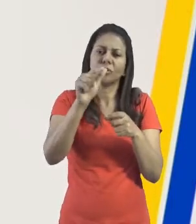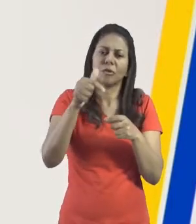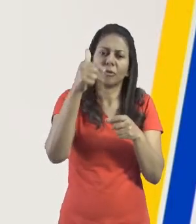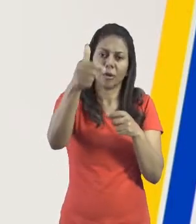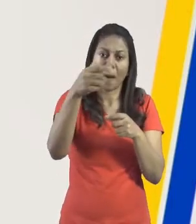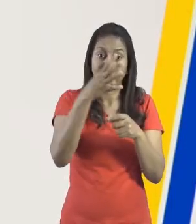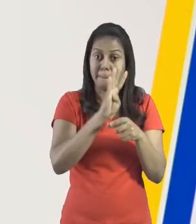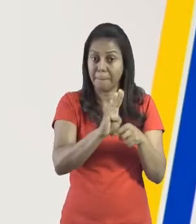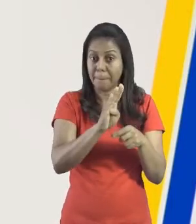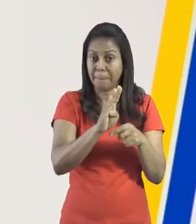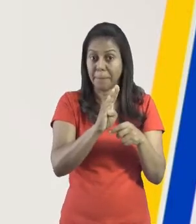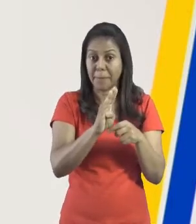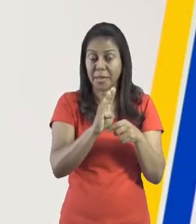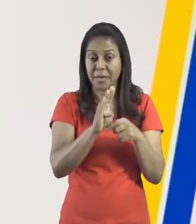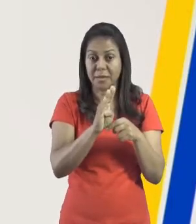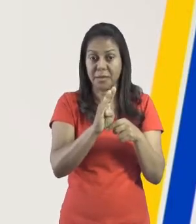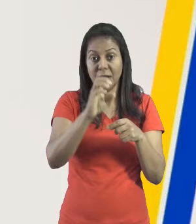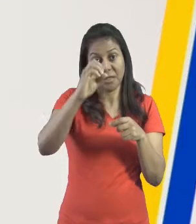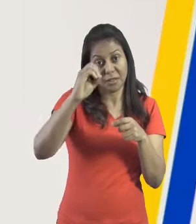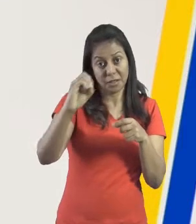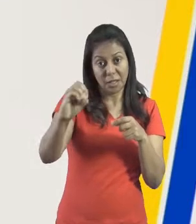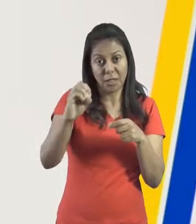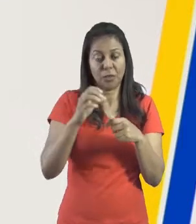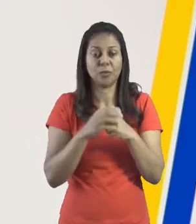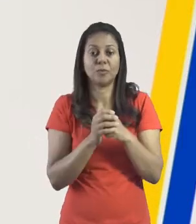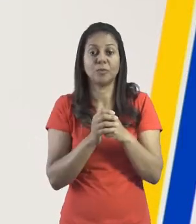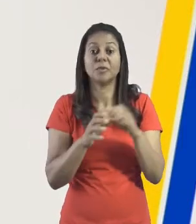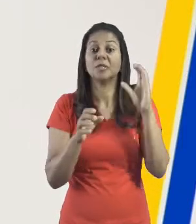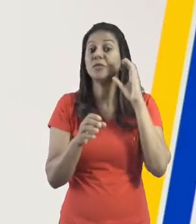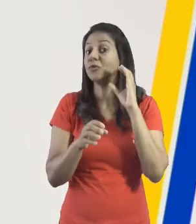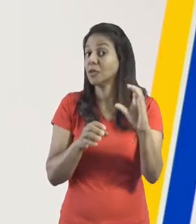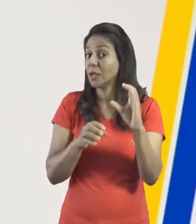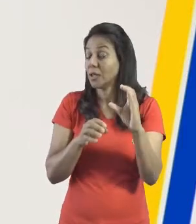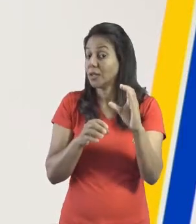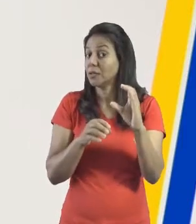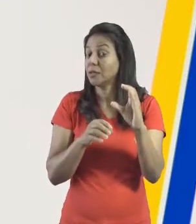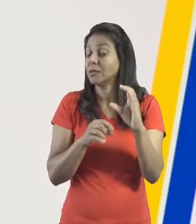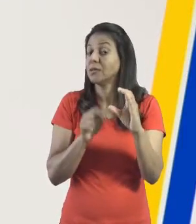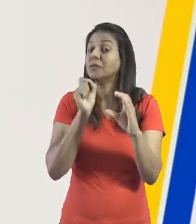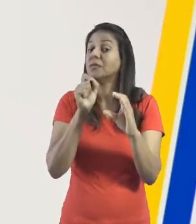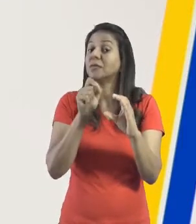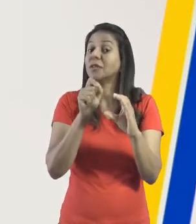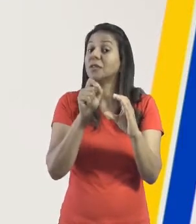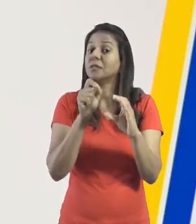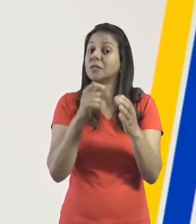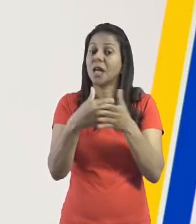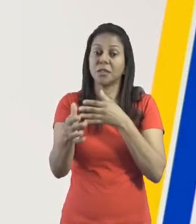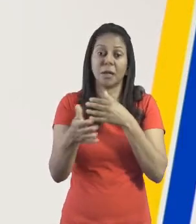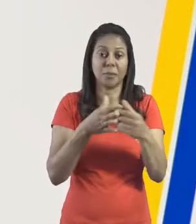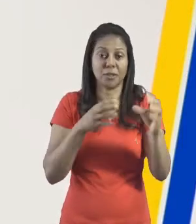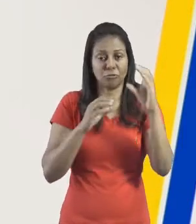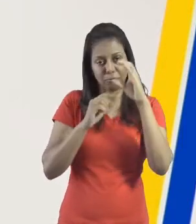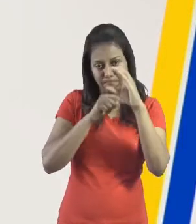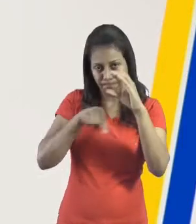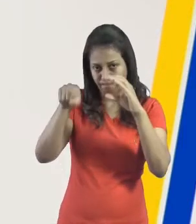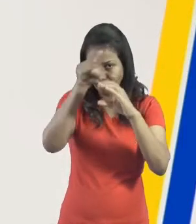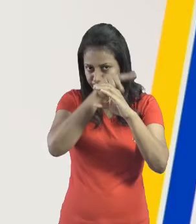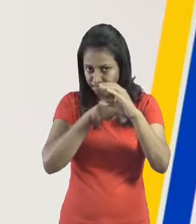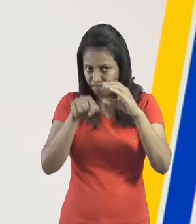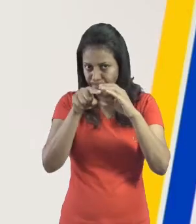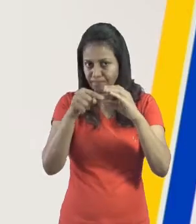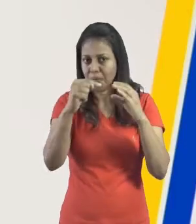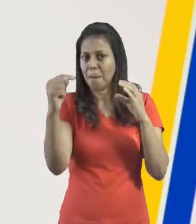não aparece, é zero. E o c, que é o termo independente da nossa equação, é